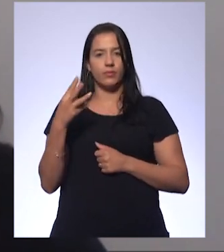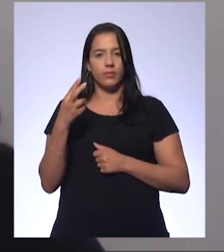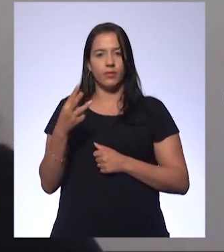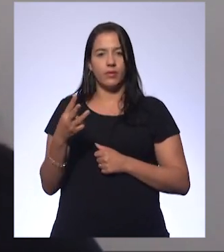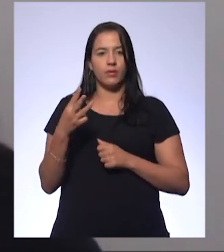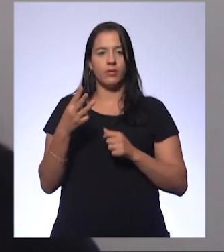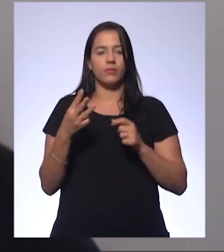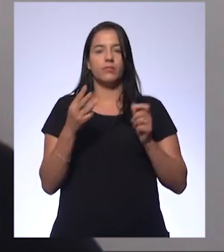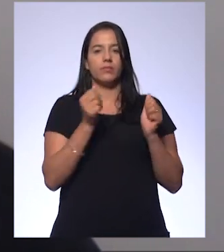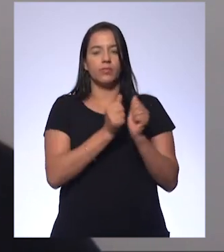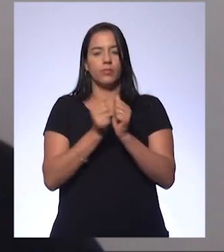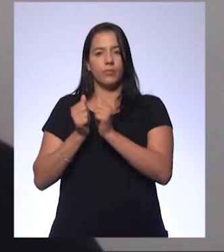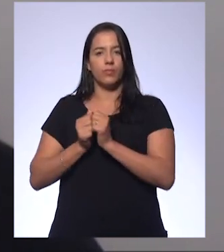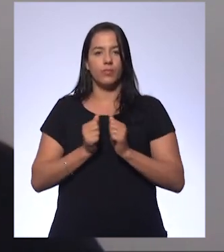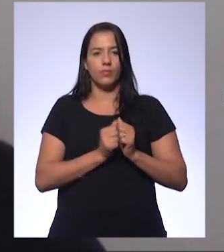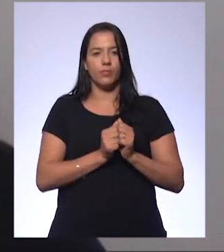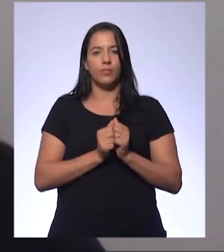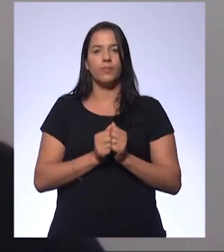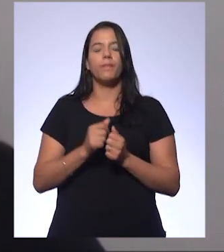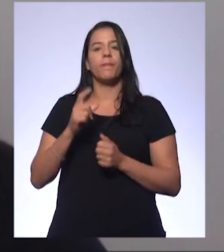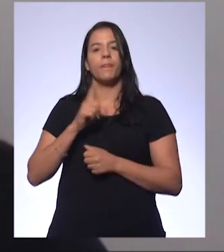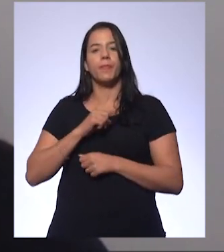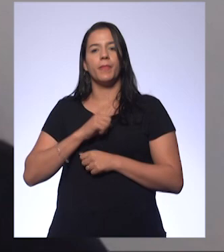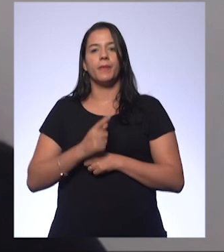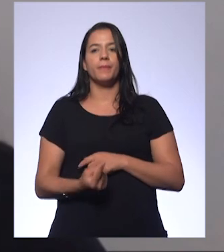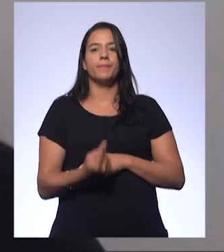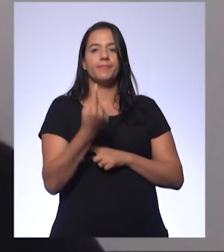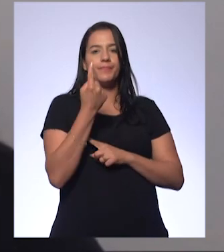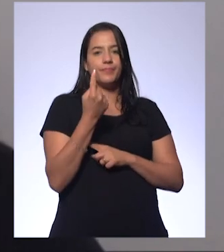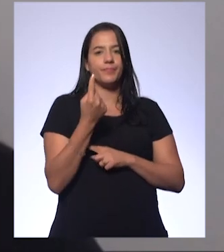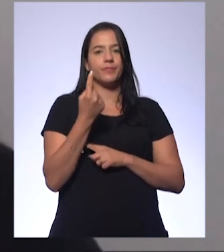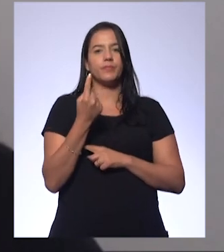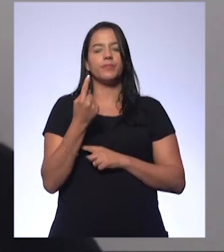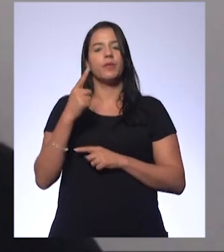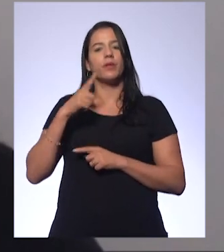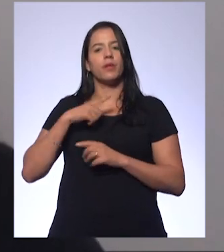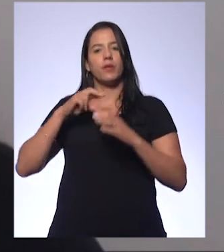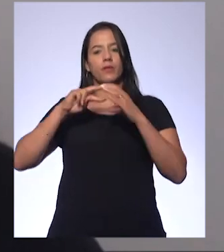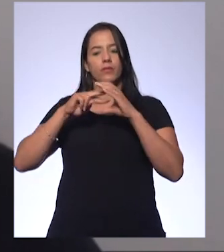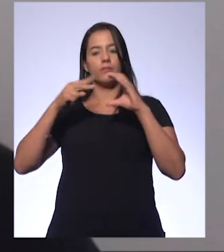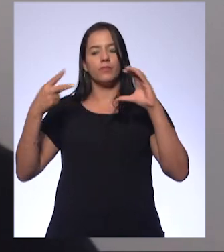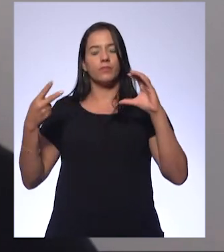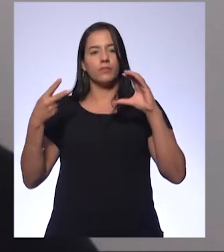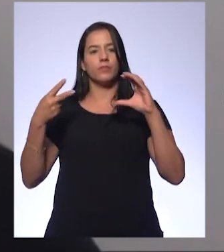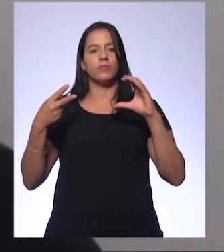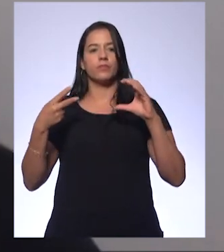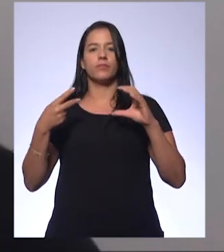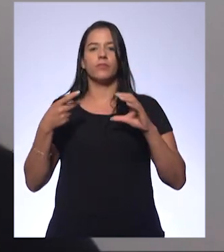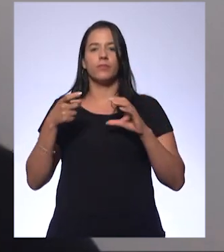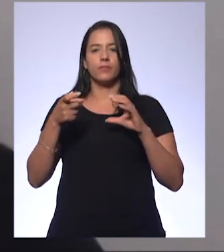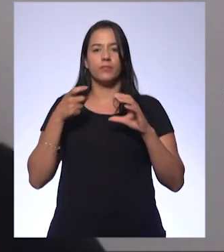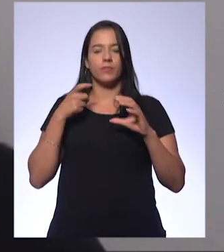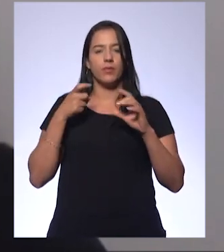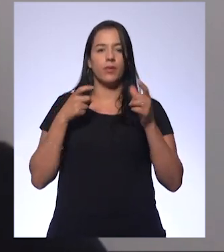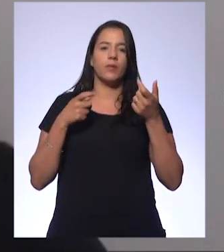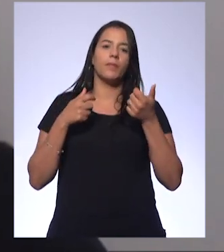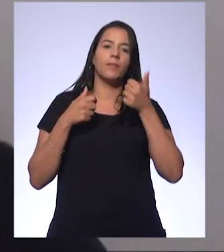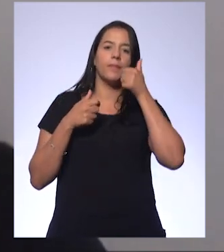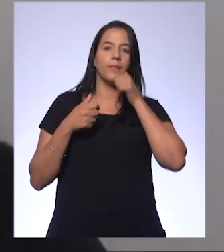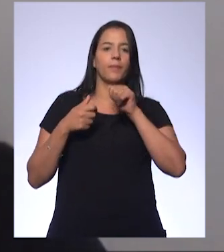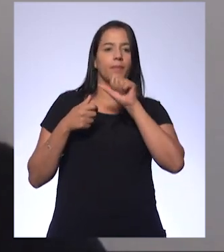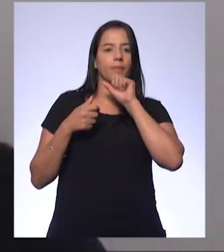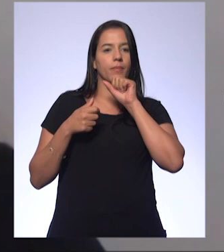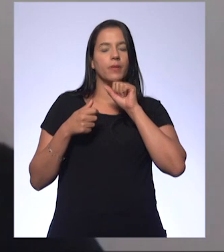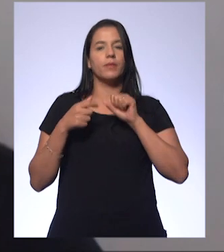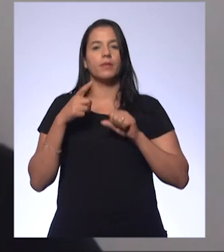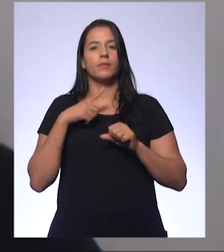autossômicos e a gente tem um parzinho ali de cromossomo sexual, tá? Então, mulheres, né, fêmeas